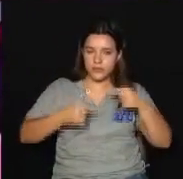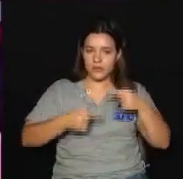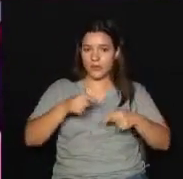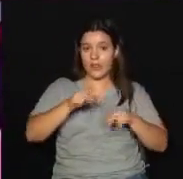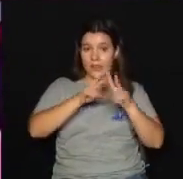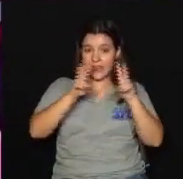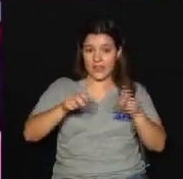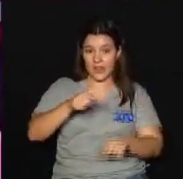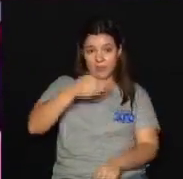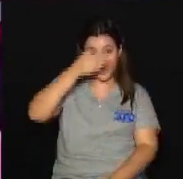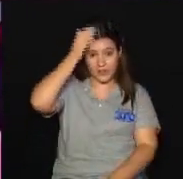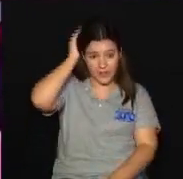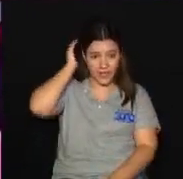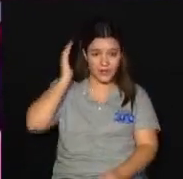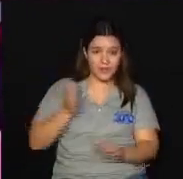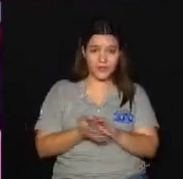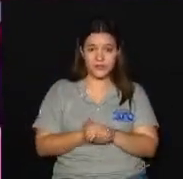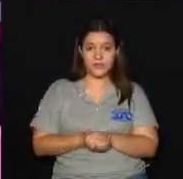Dário,